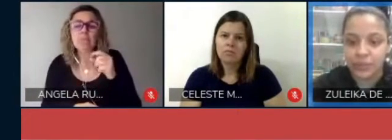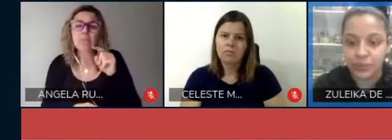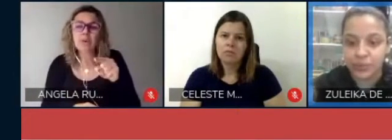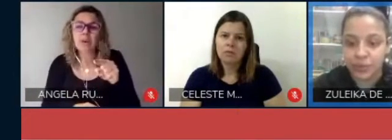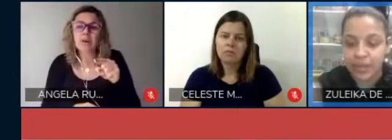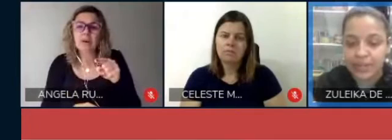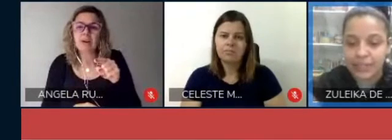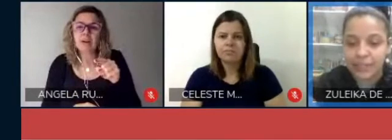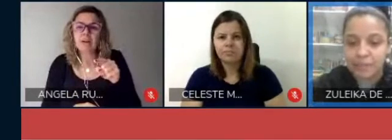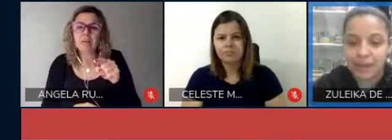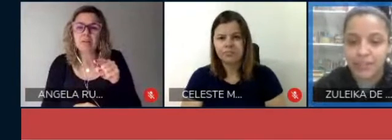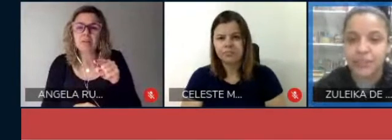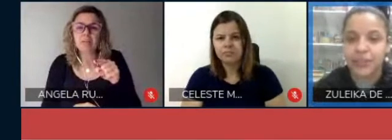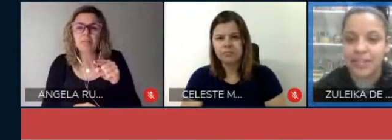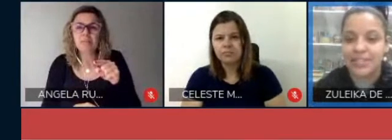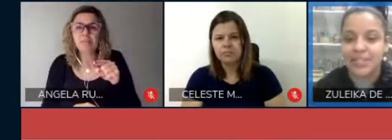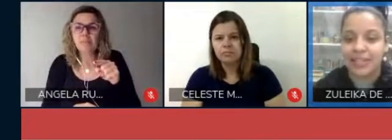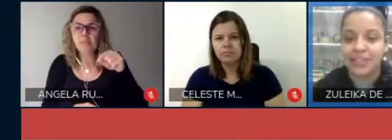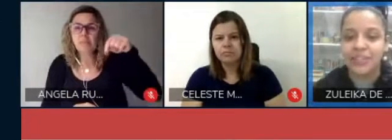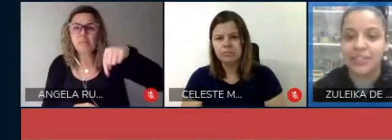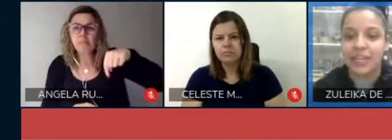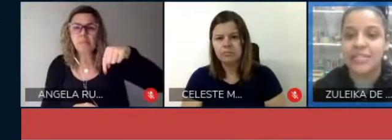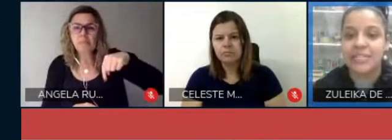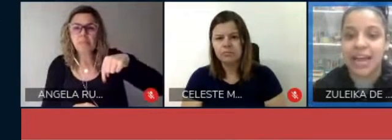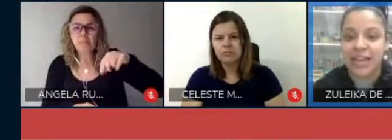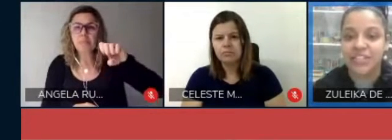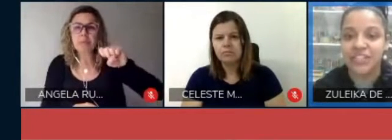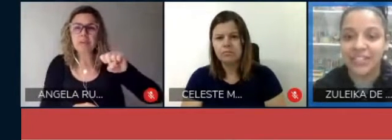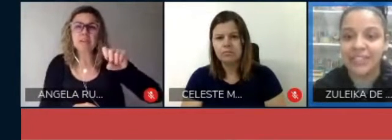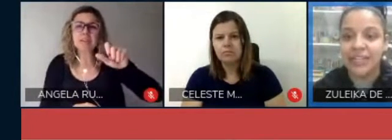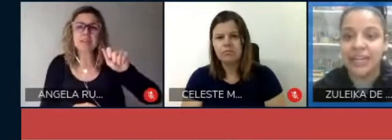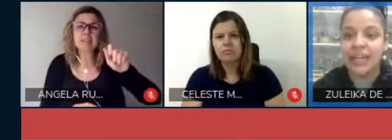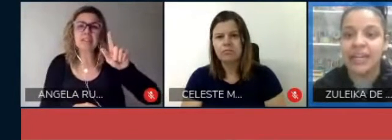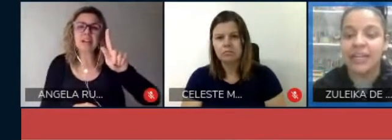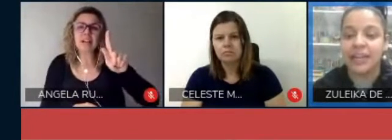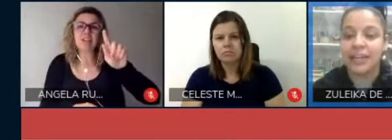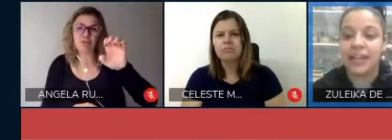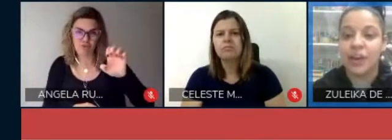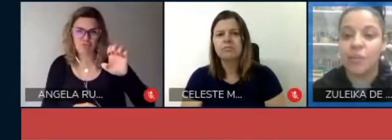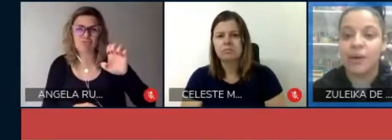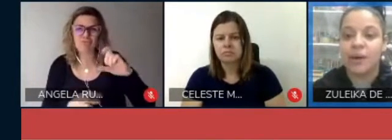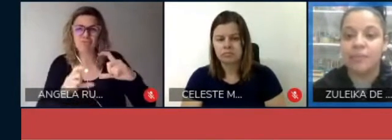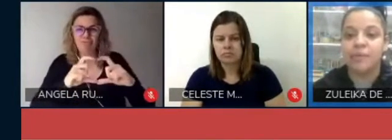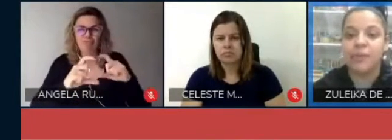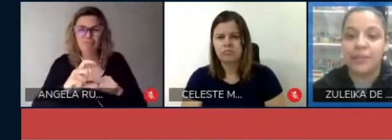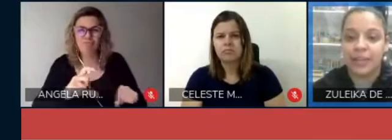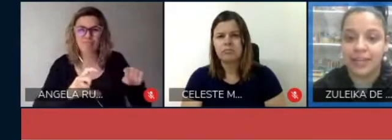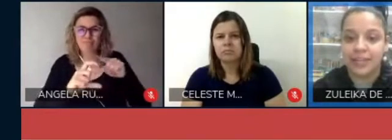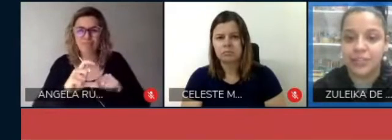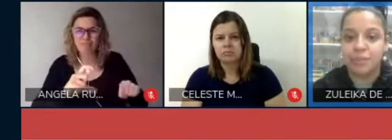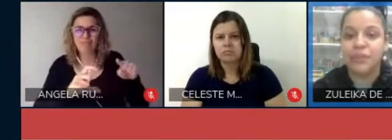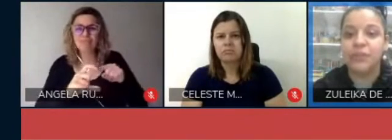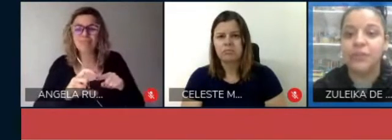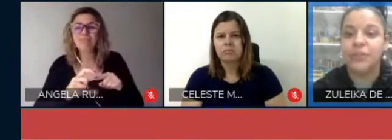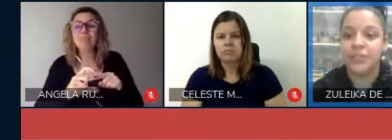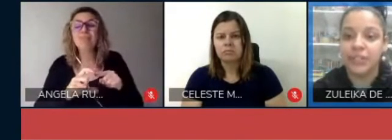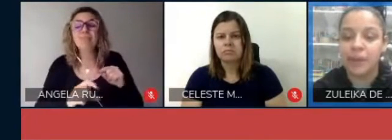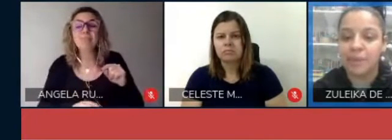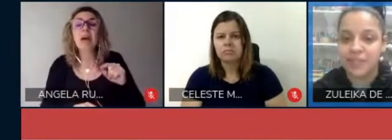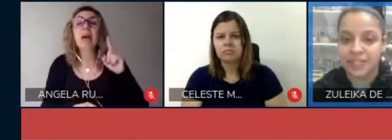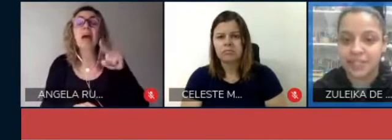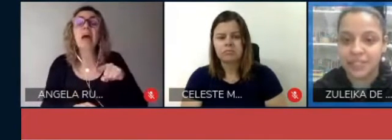é essa no canto ali embaixo, que é a SAGE, né, SAGE. Ela é uma biblioteca